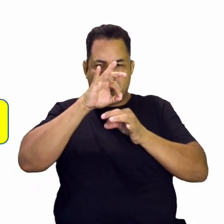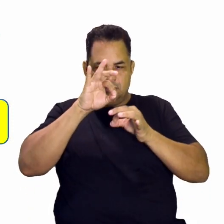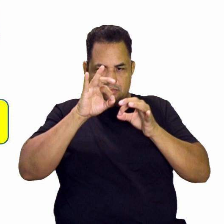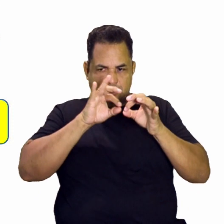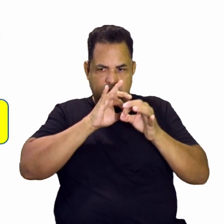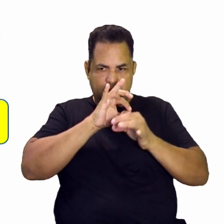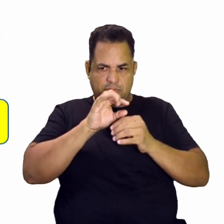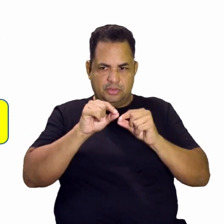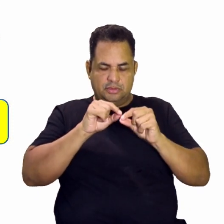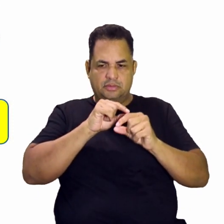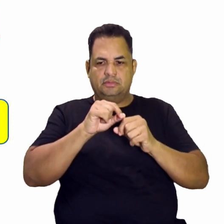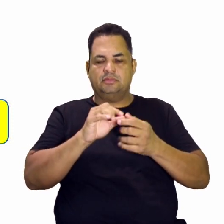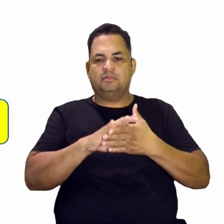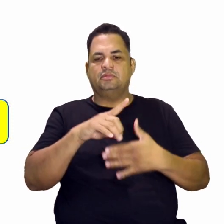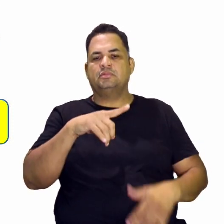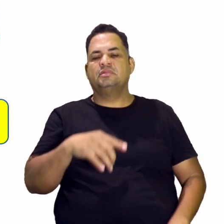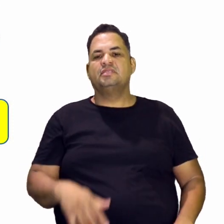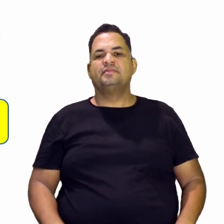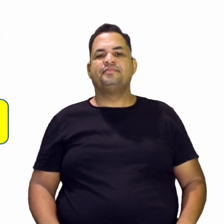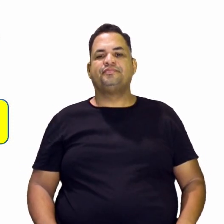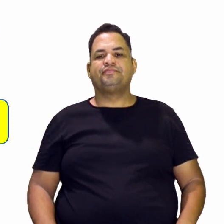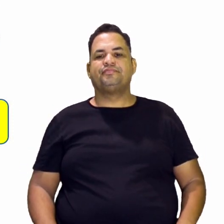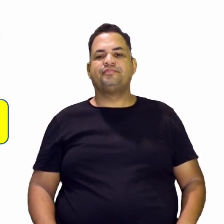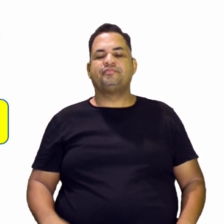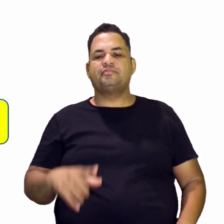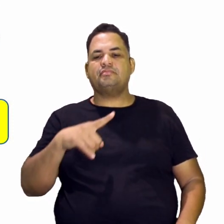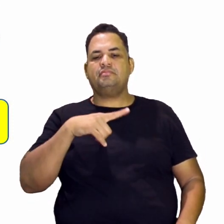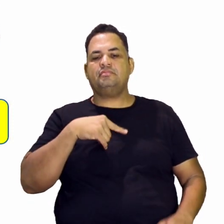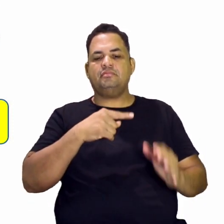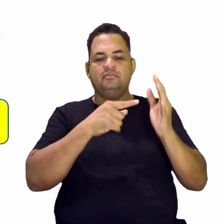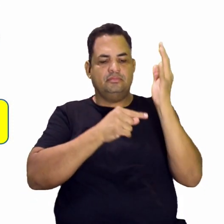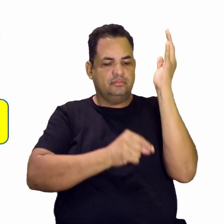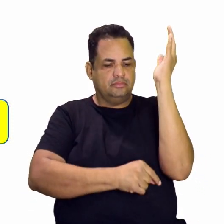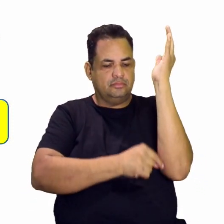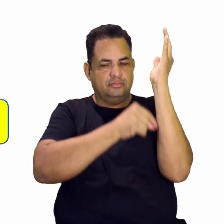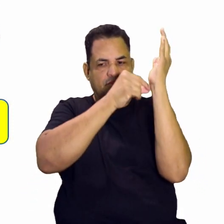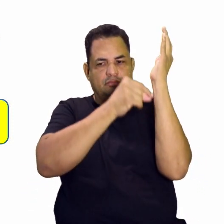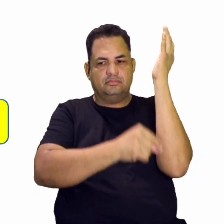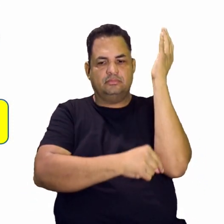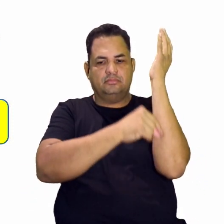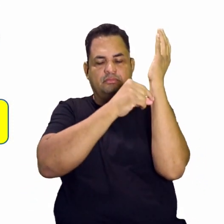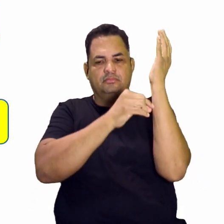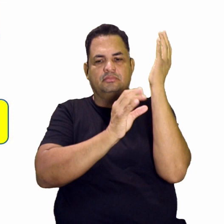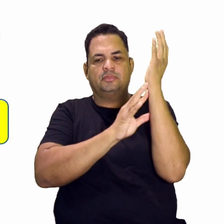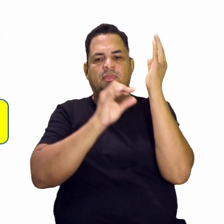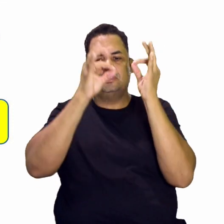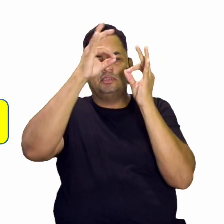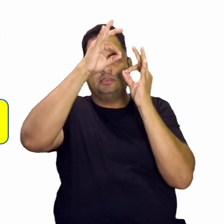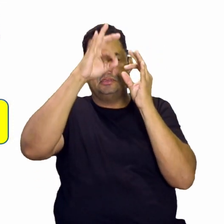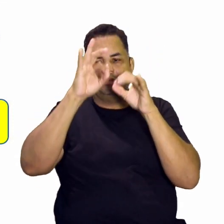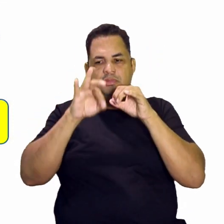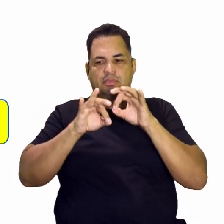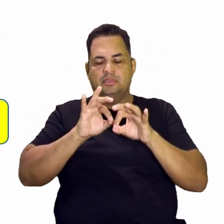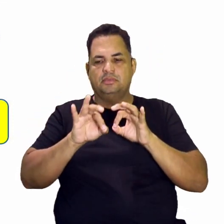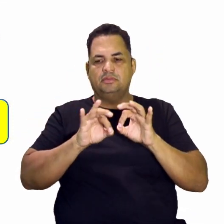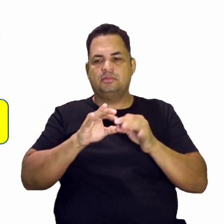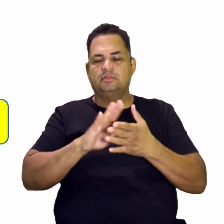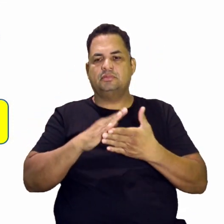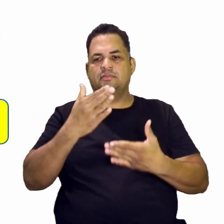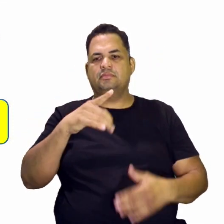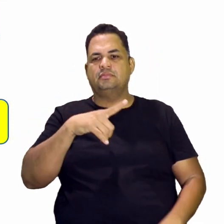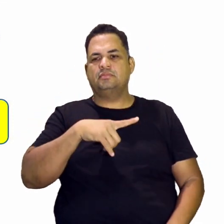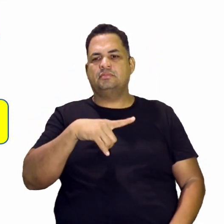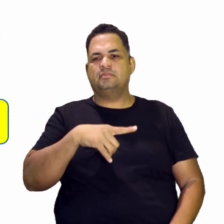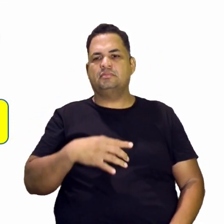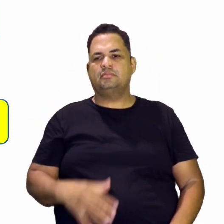sementes, beleza? E aí elas já vão ter vasos condutores, vão ter sementes, né? E essas aqui